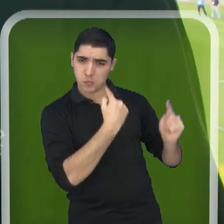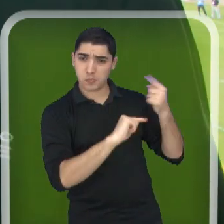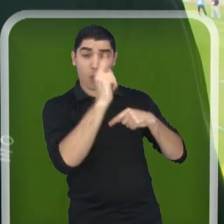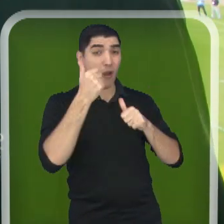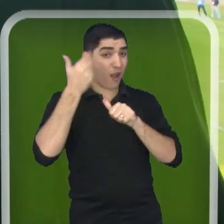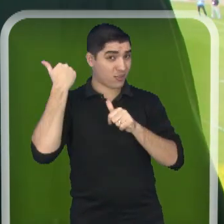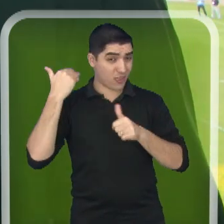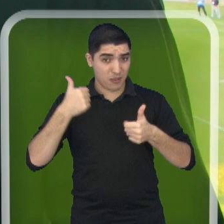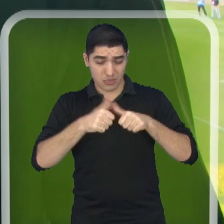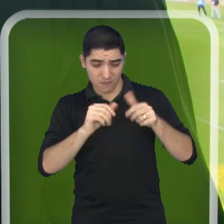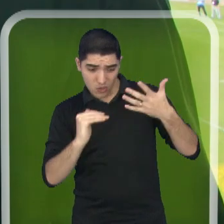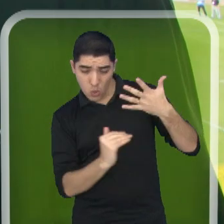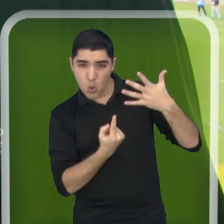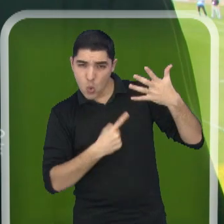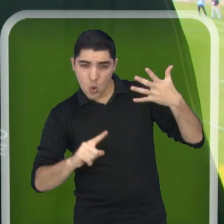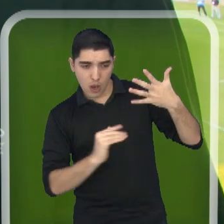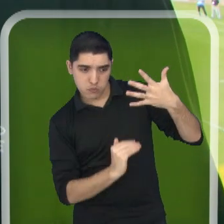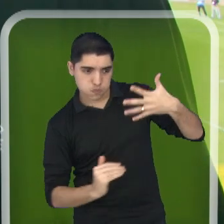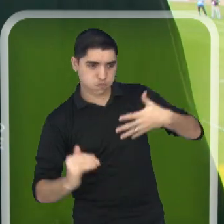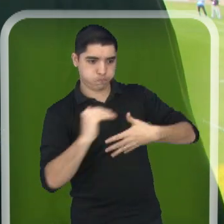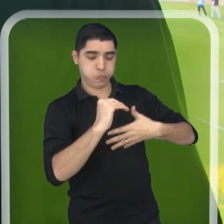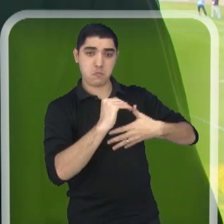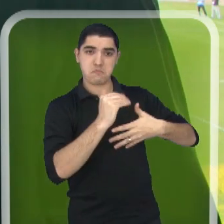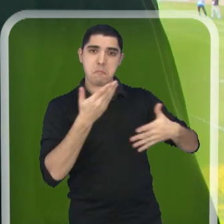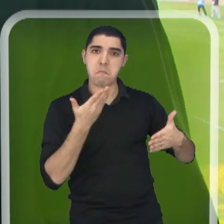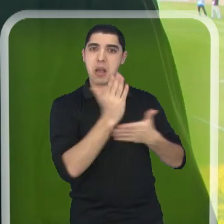colocação para o acesso à Série A2 de